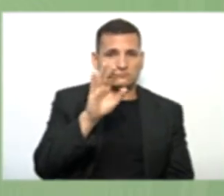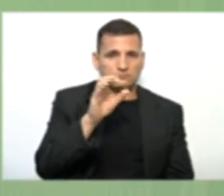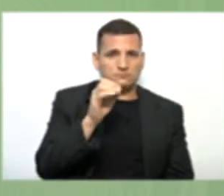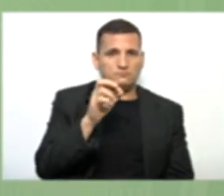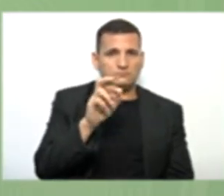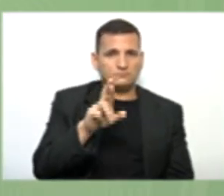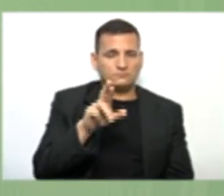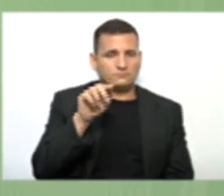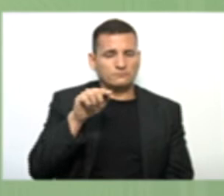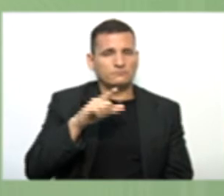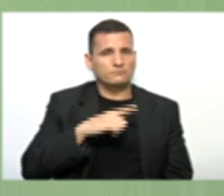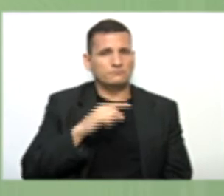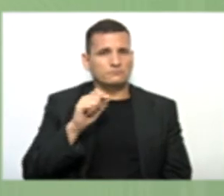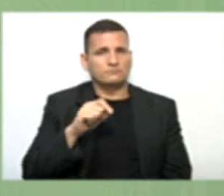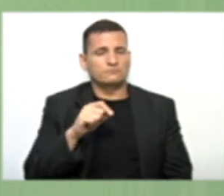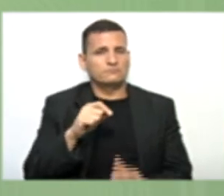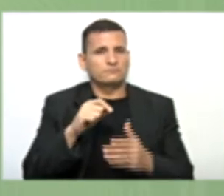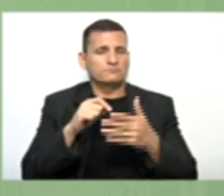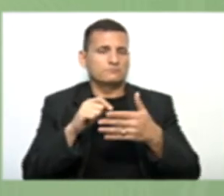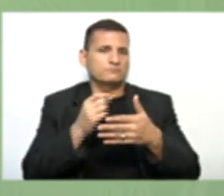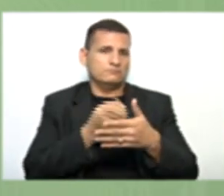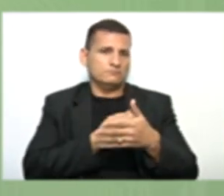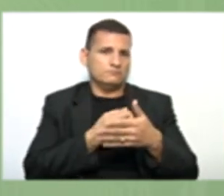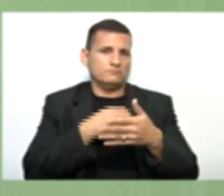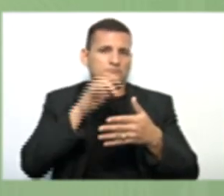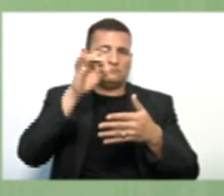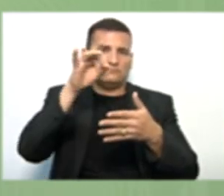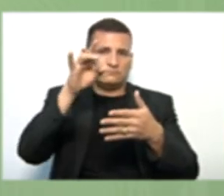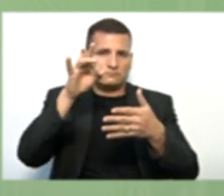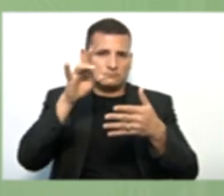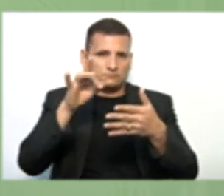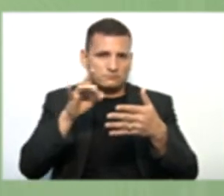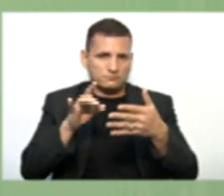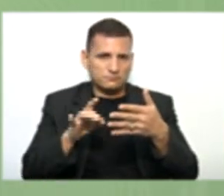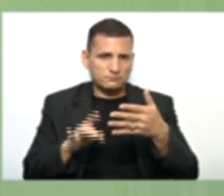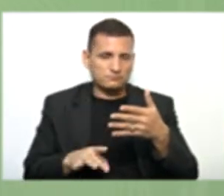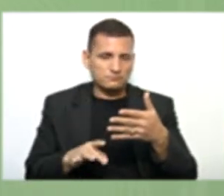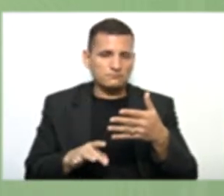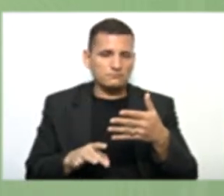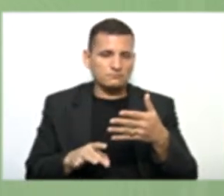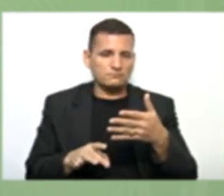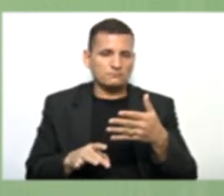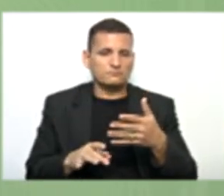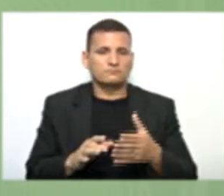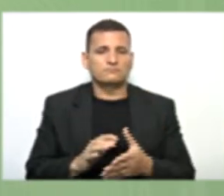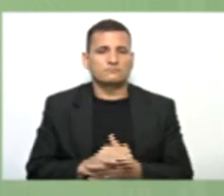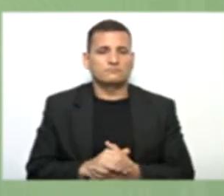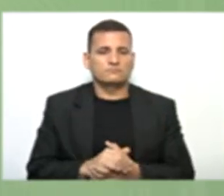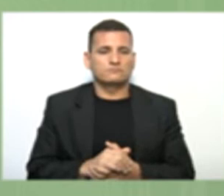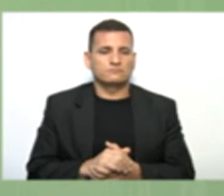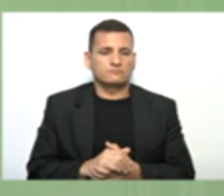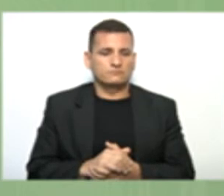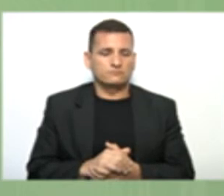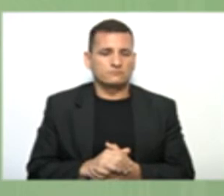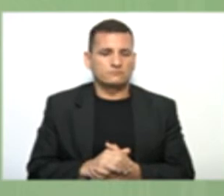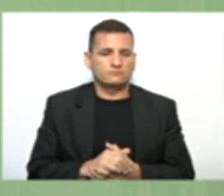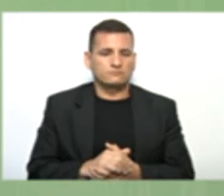e executa um bloco de código uma vez para cada item na coleção.